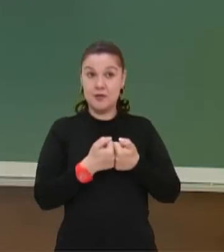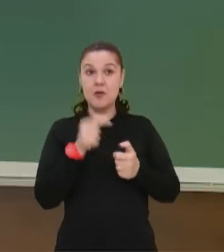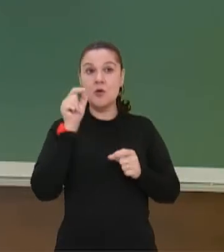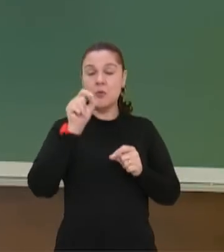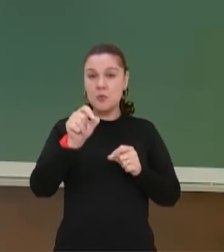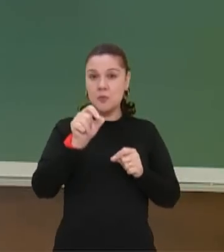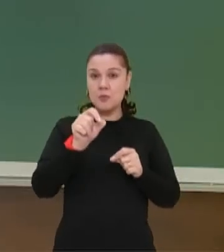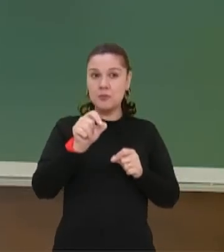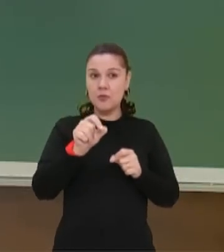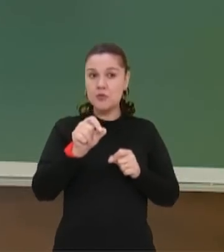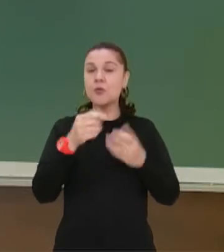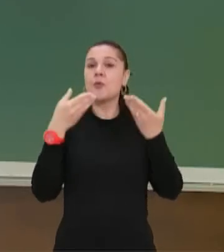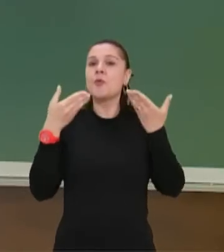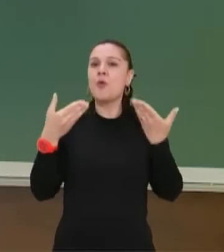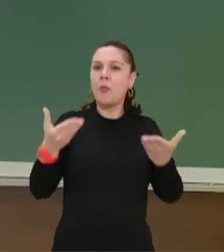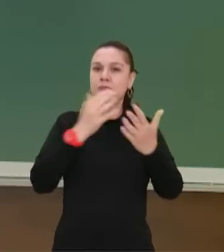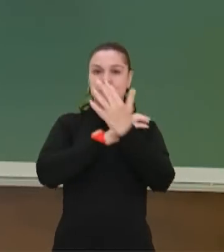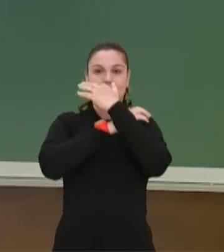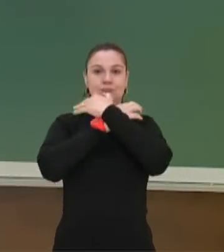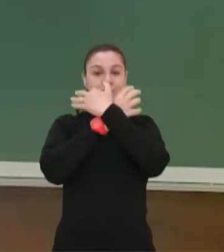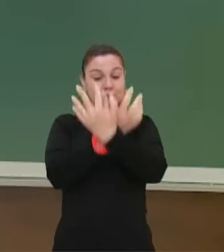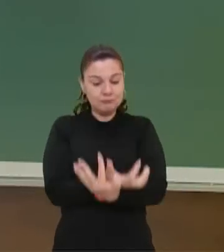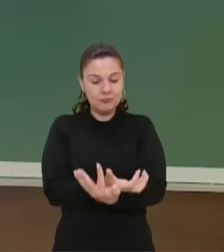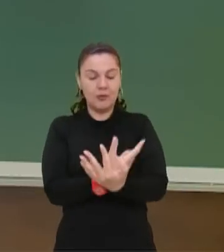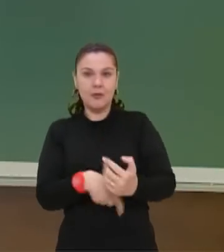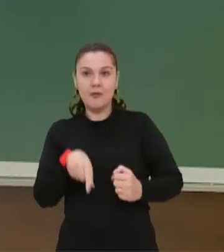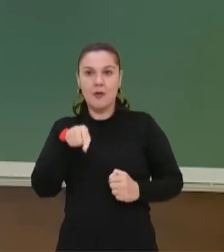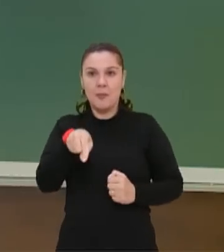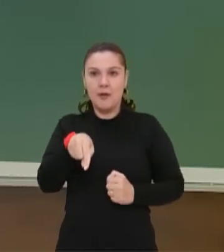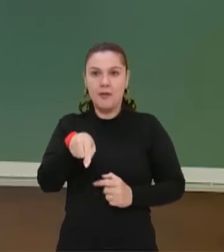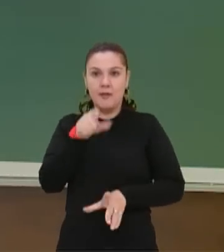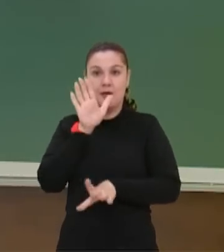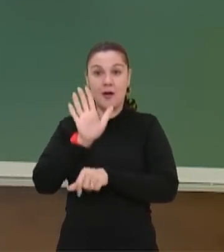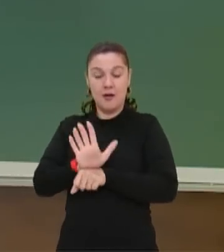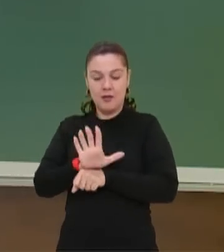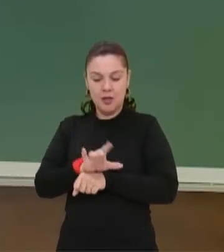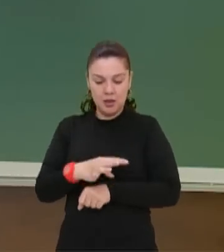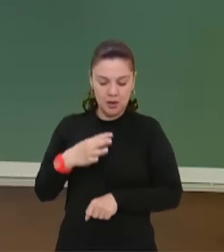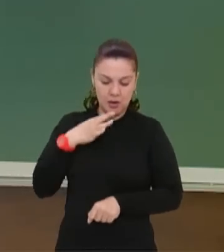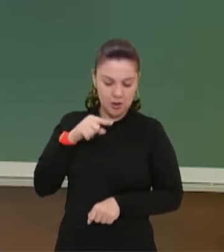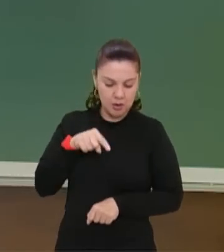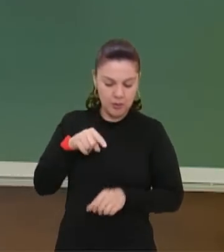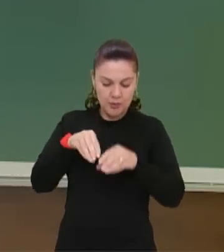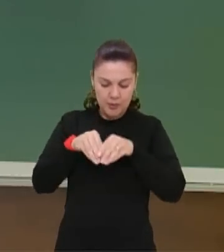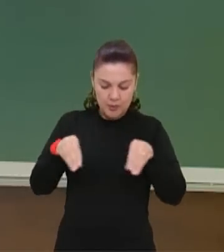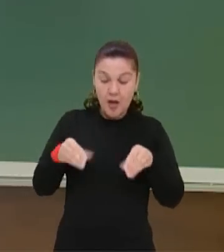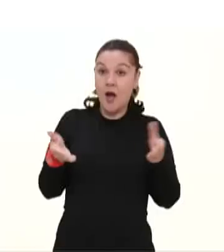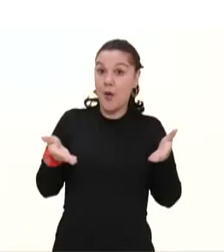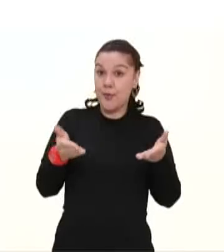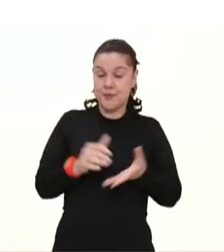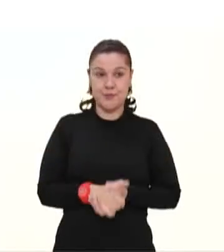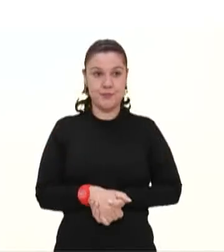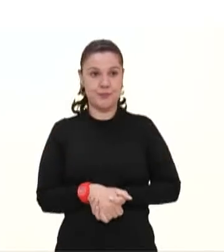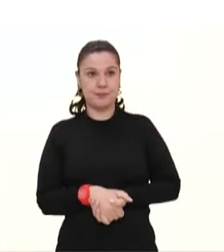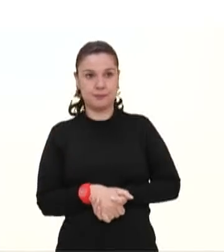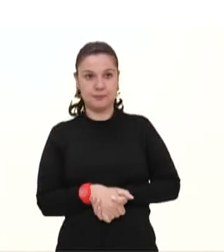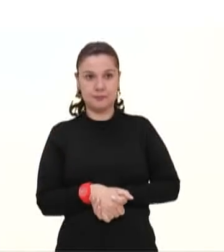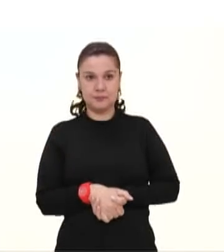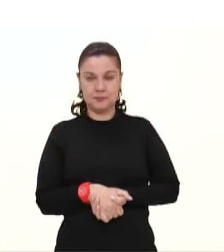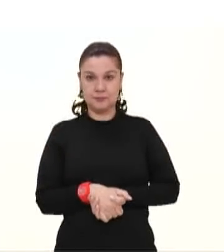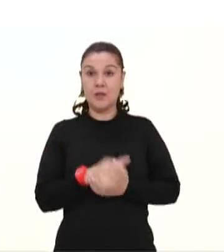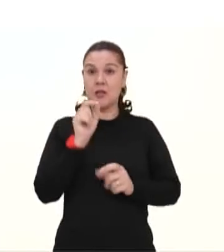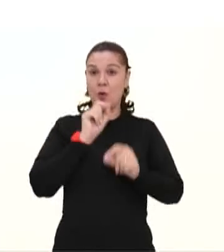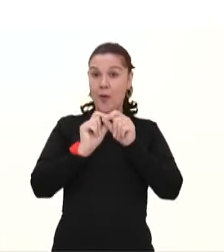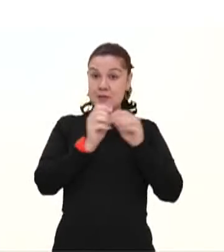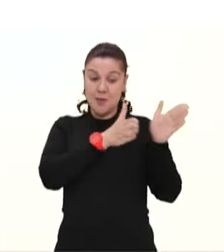é que um fóssil se estabelece para que a gente possa reconhecê-lo, por exemplo, nos tempos atuais? Processo